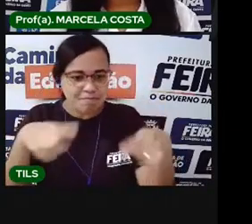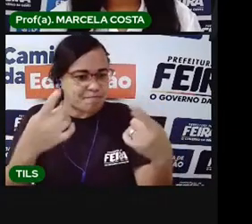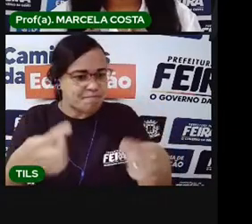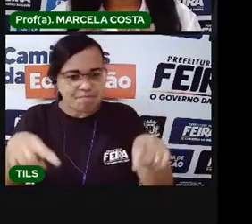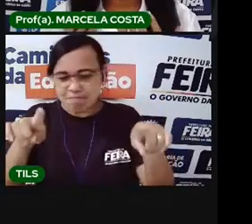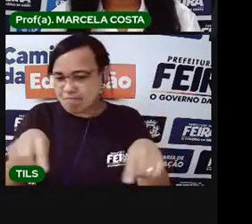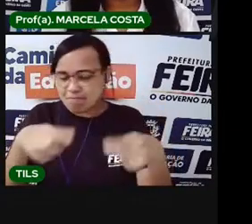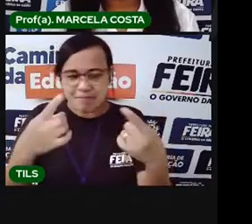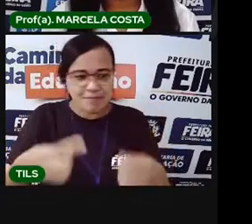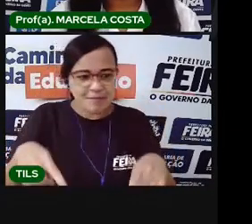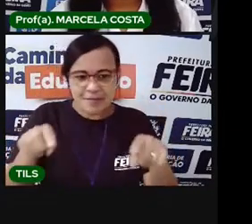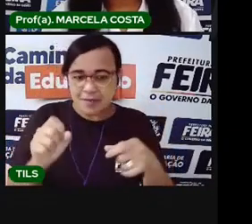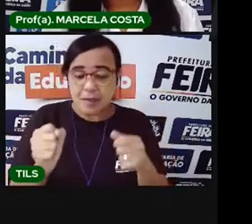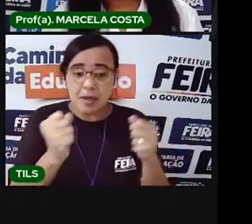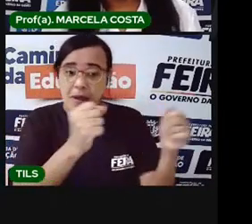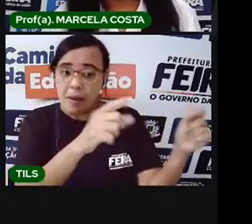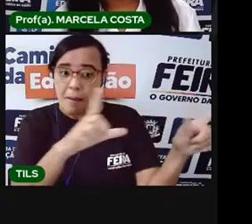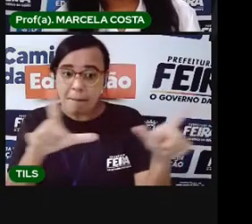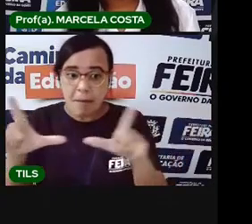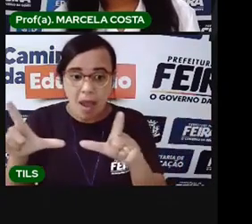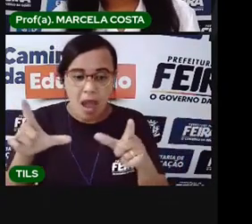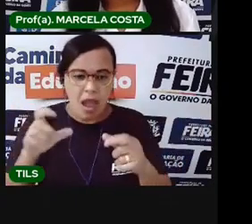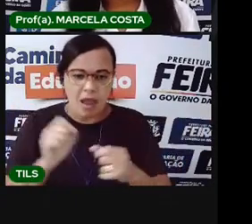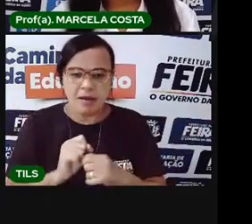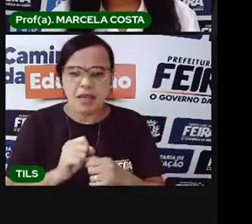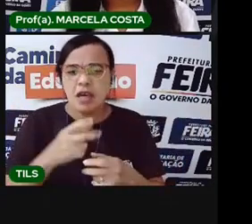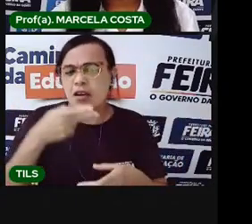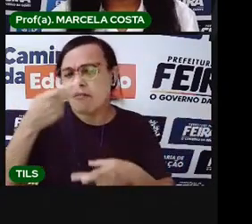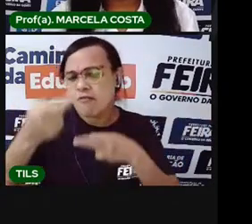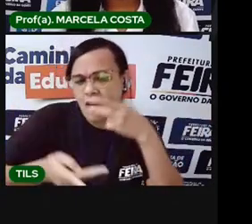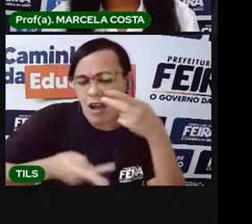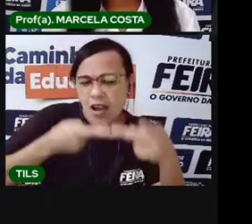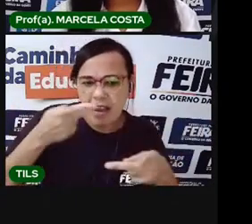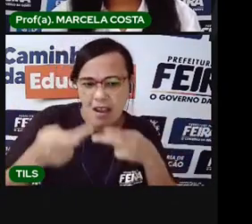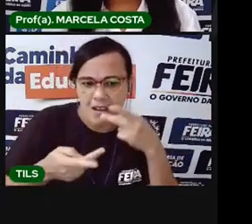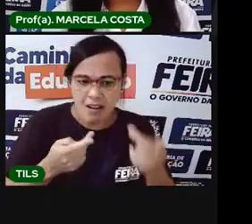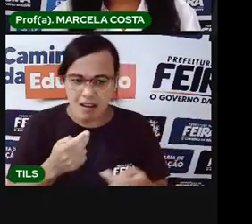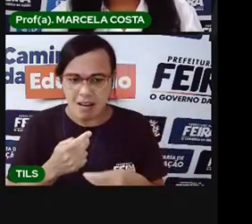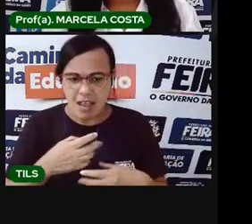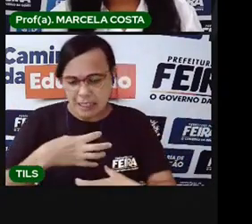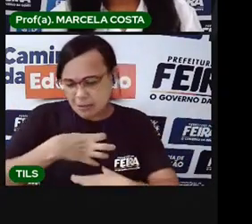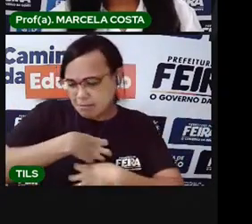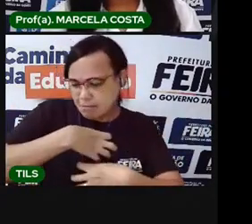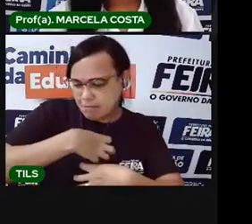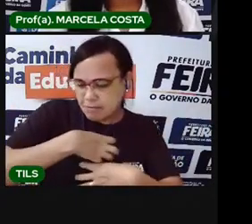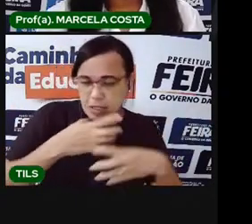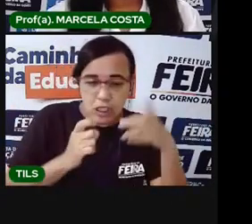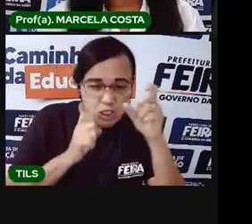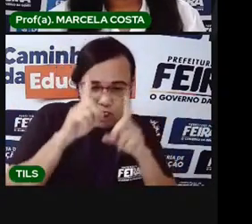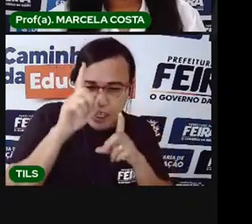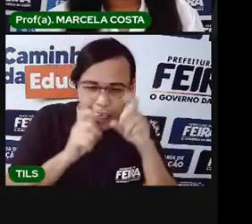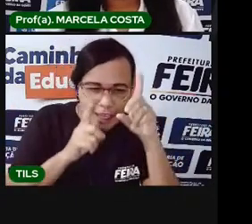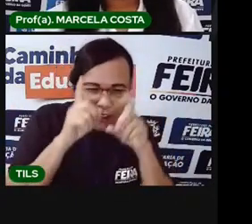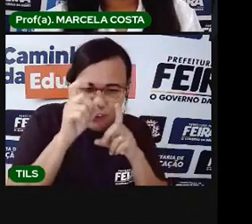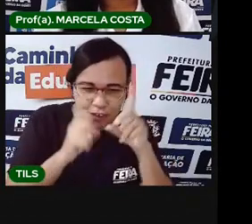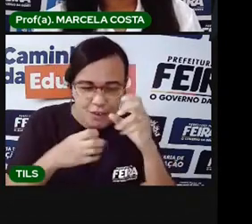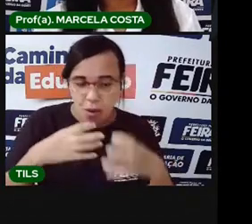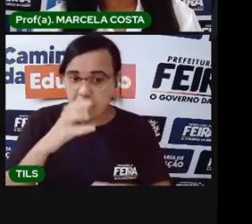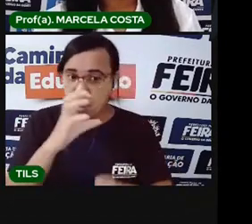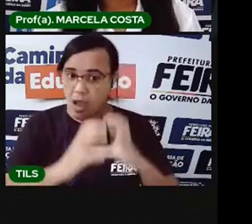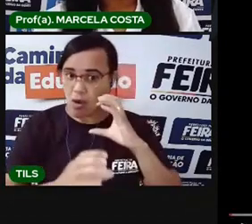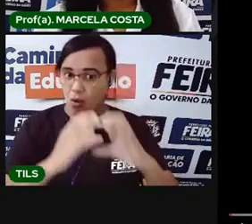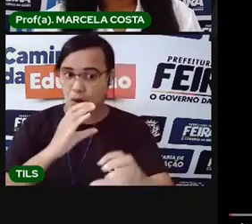atores, utilizam a fala, os gestos para se comunicar. Vem comigo dessa música.